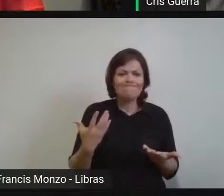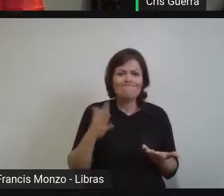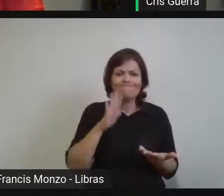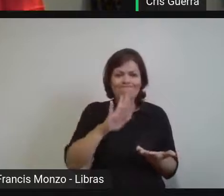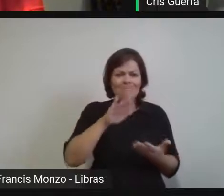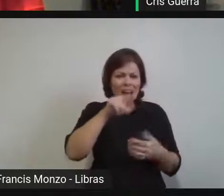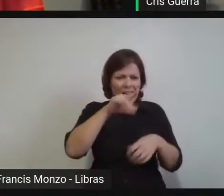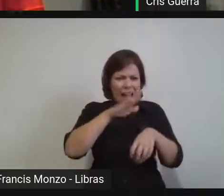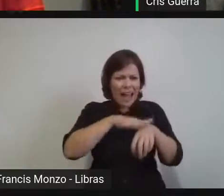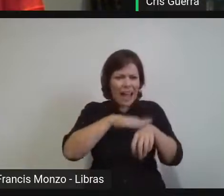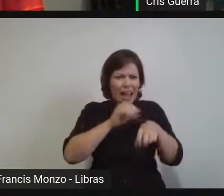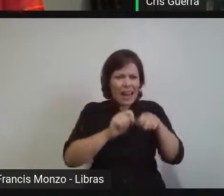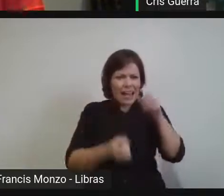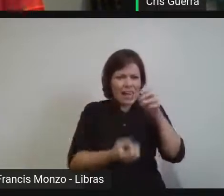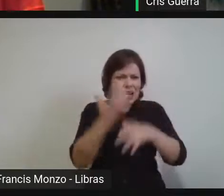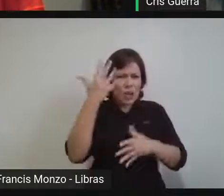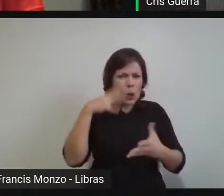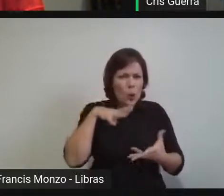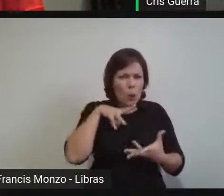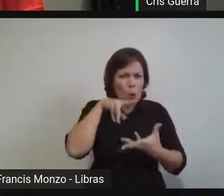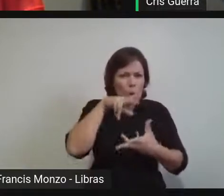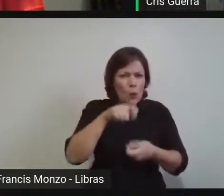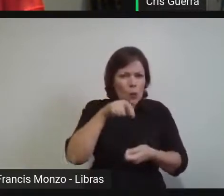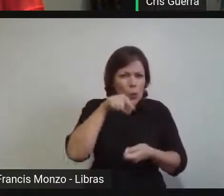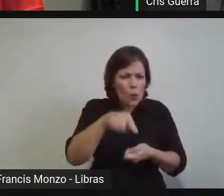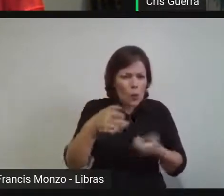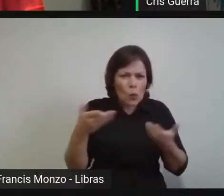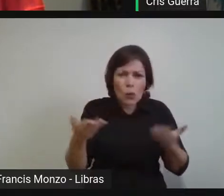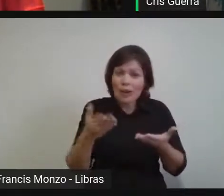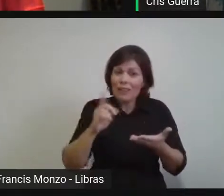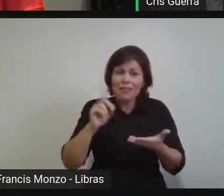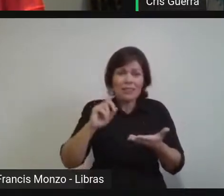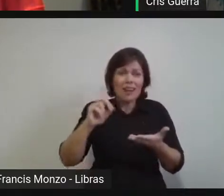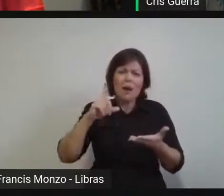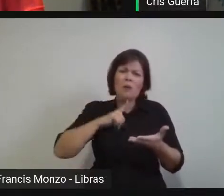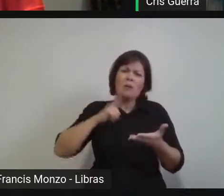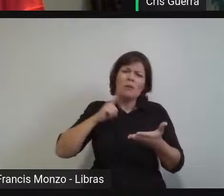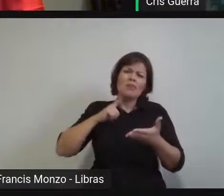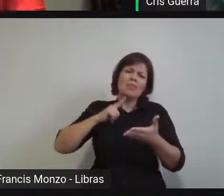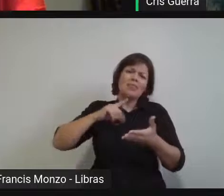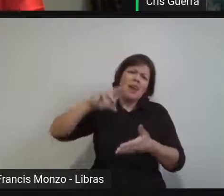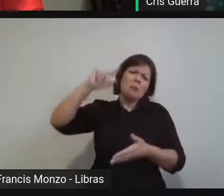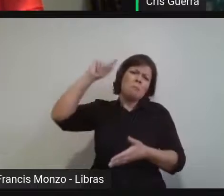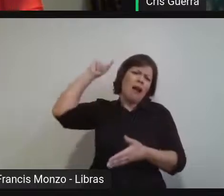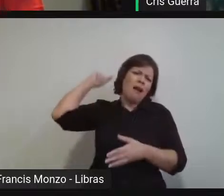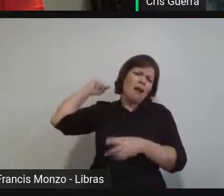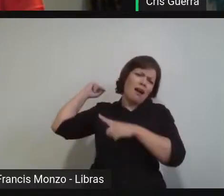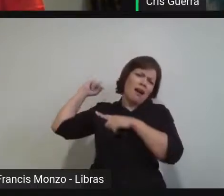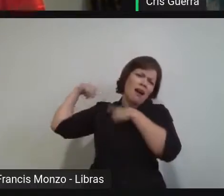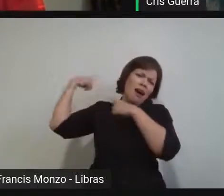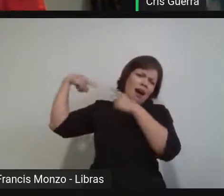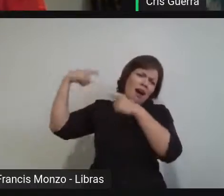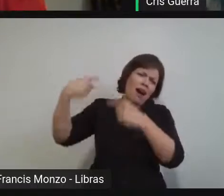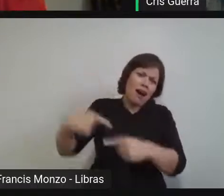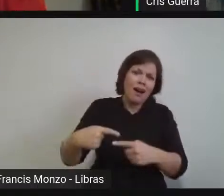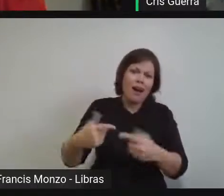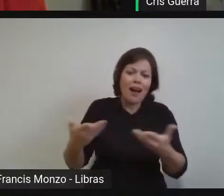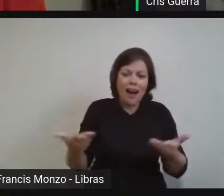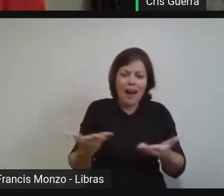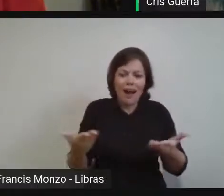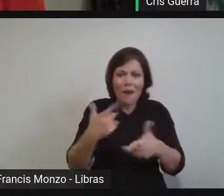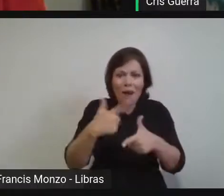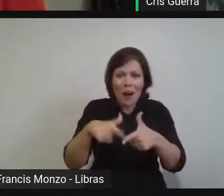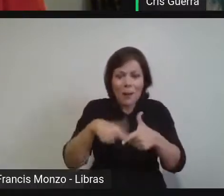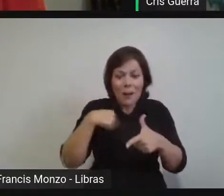toda uma ancestralidade, e a gente chegou aqui nessa enrascada, que a gente tem que sair dessa enrascada, a gente tem que conversar entre si,